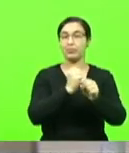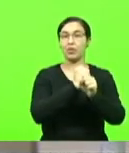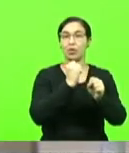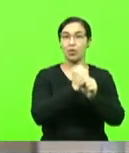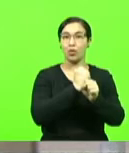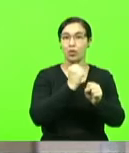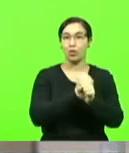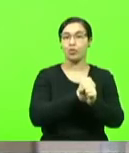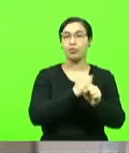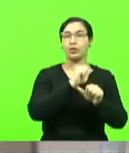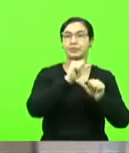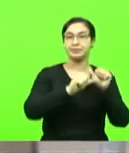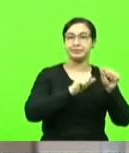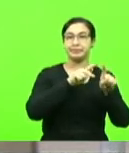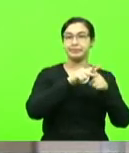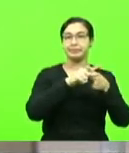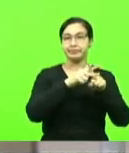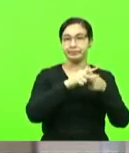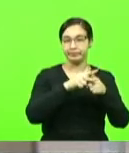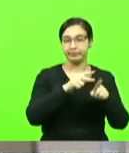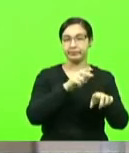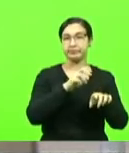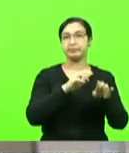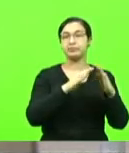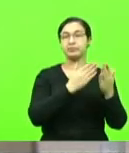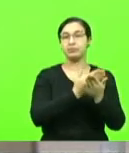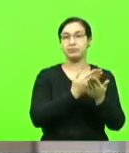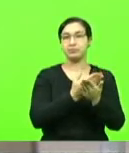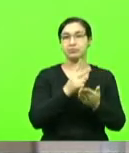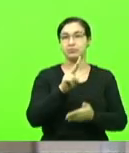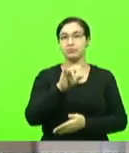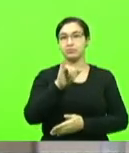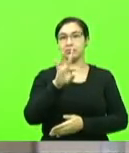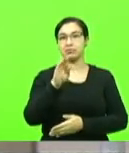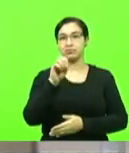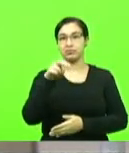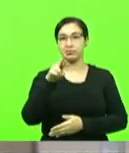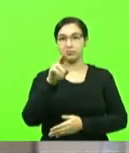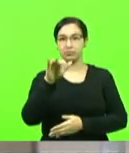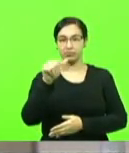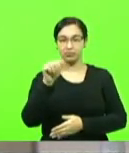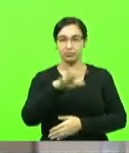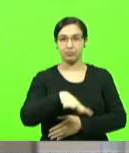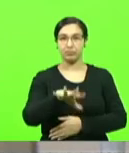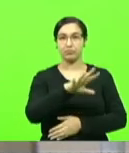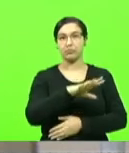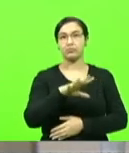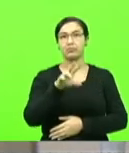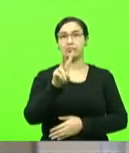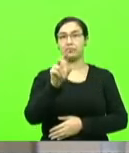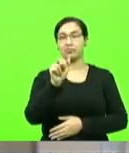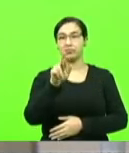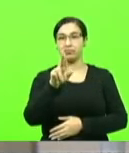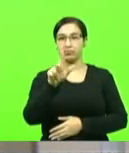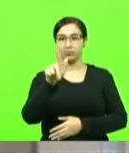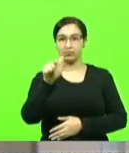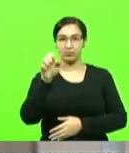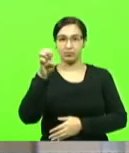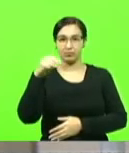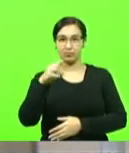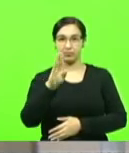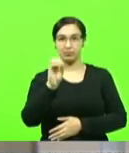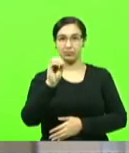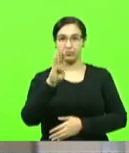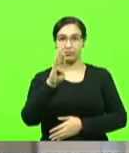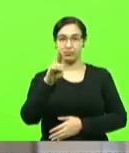recuperação da Escola de Educação Básica Vitorino Román, no município de Vargem Bonita, atingida pelo vendaval ocorrido no mês de agosto de 2020,